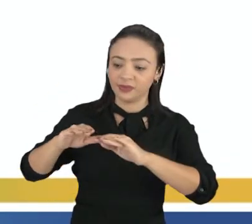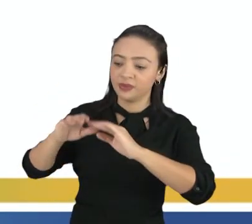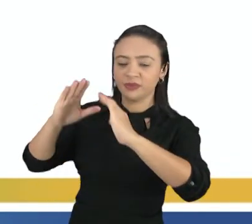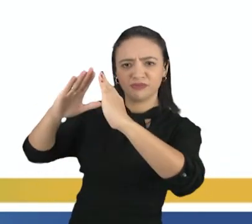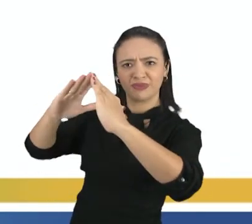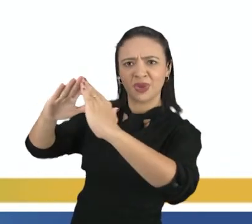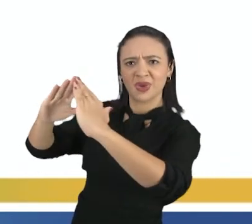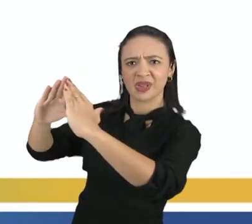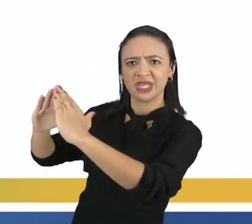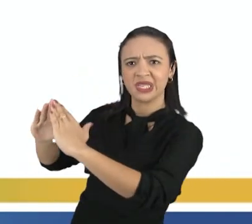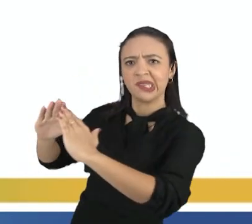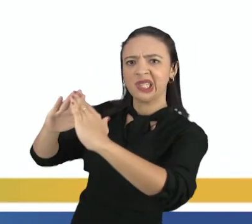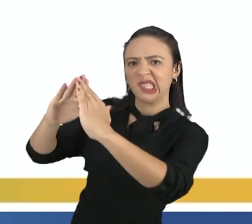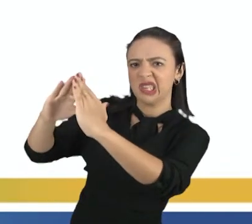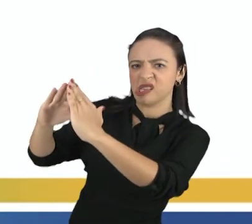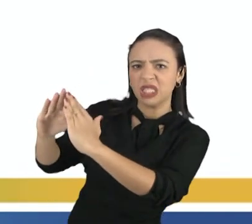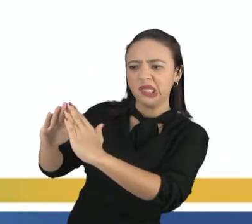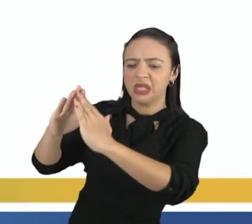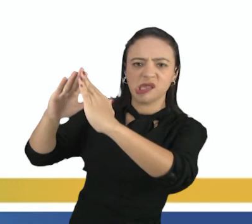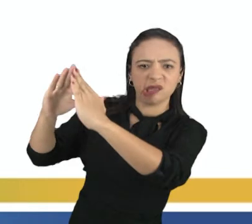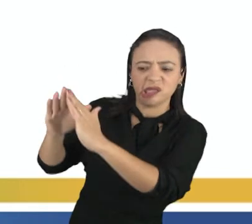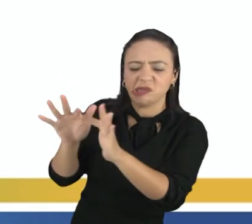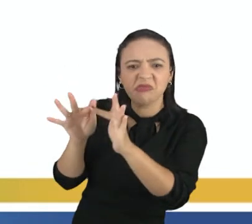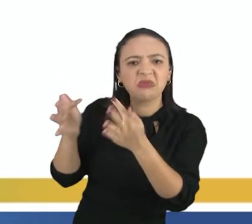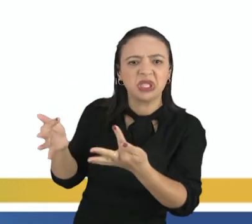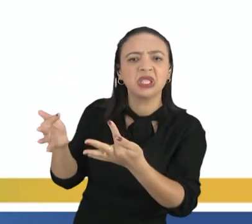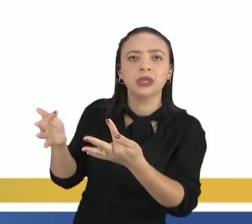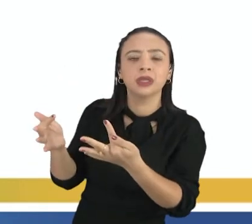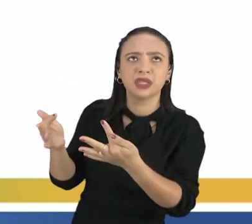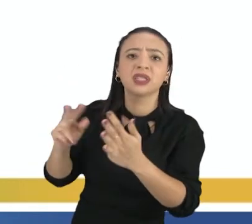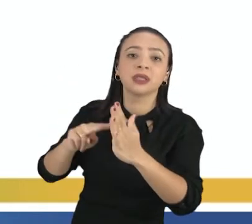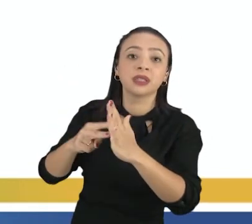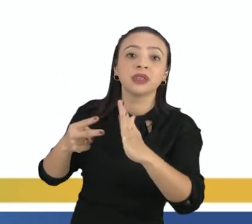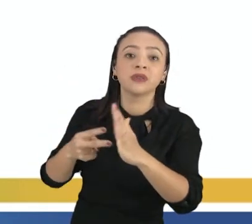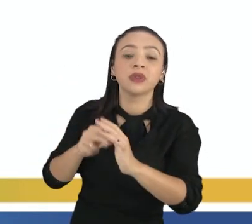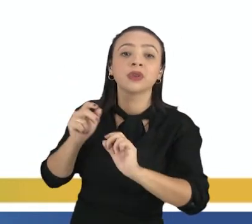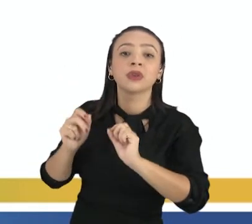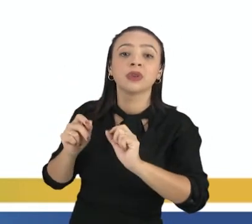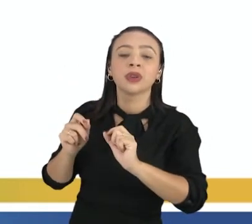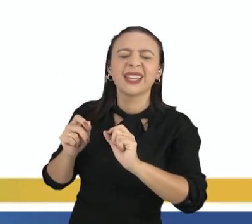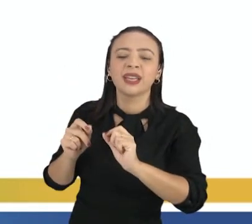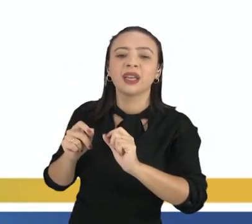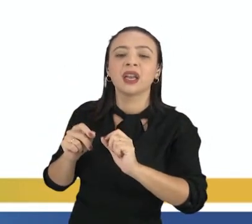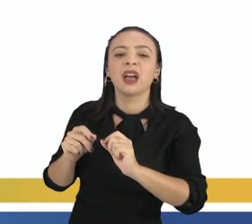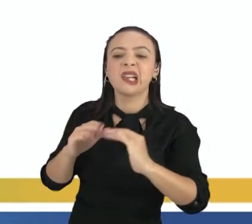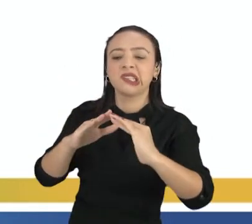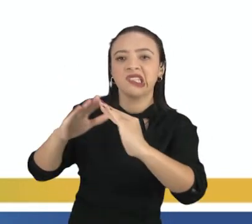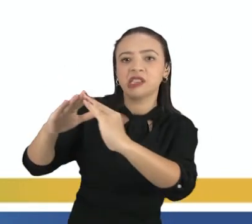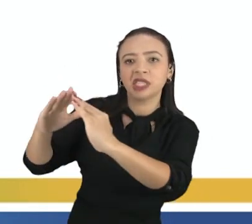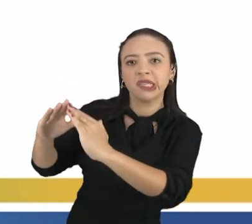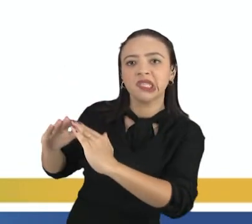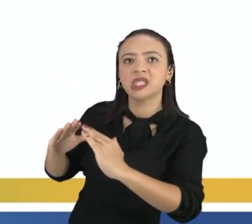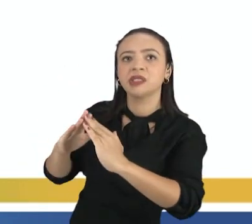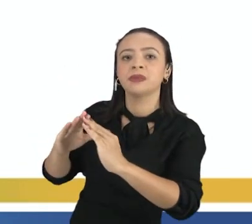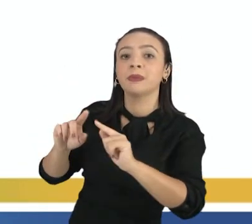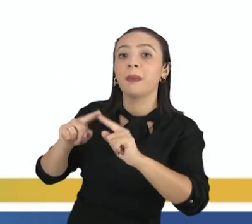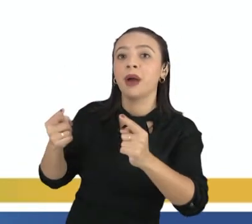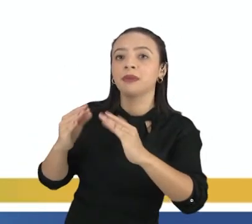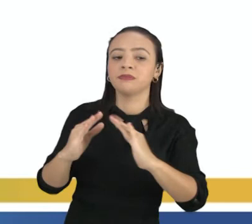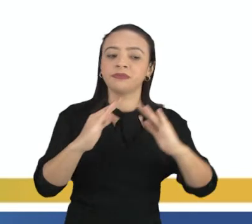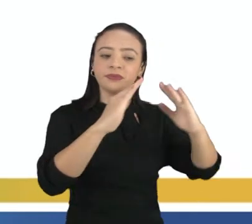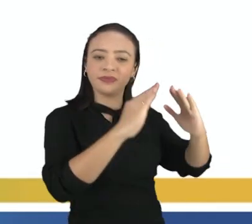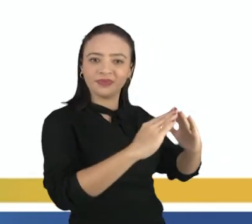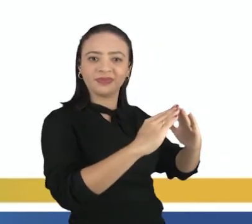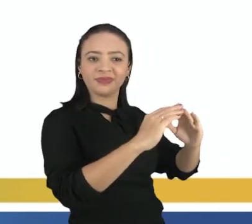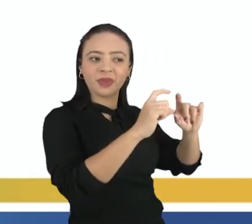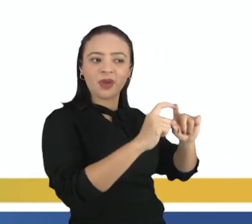observa casas mais humildes, casas mais simples, denotando ali como se fosse a periferia. Já ao lado nós temos outro